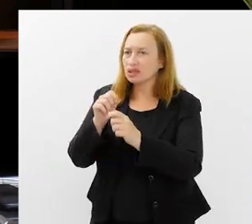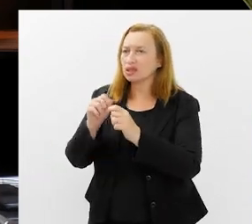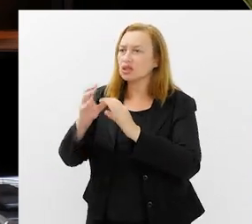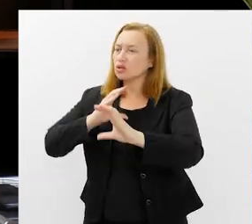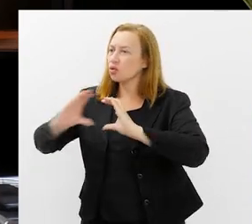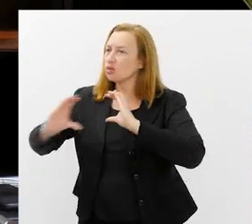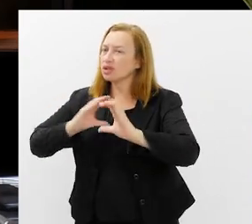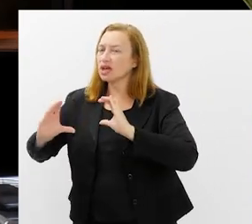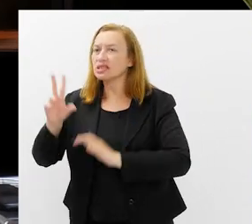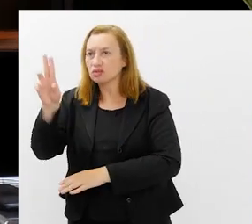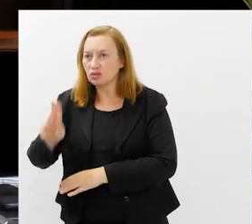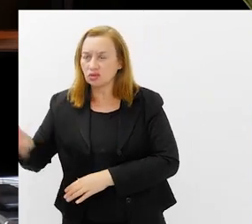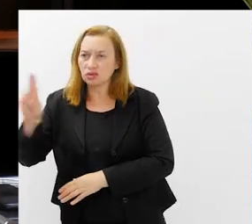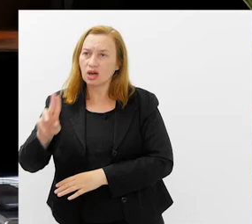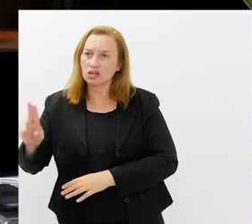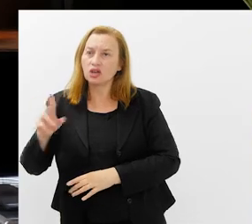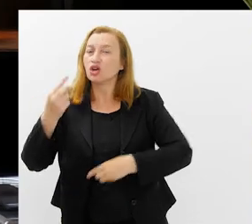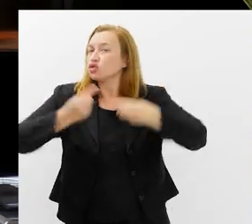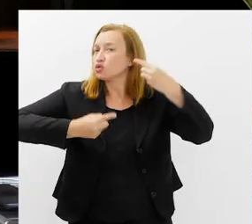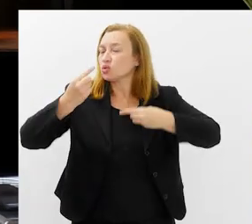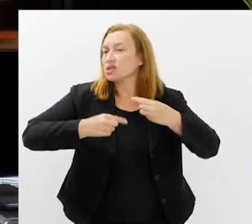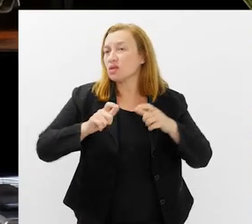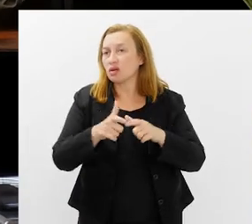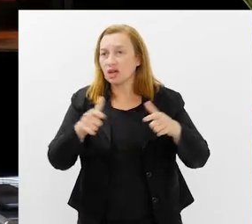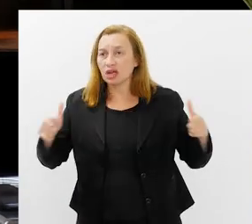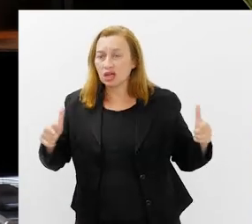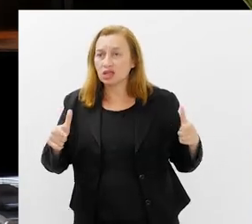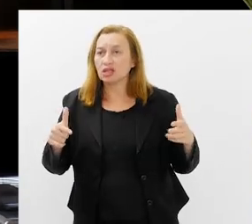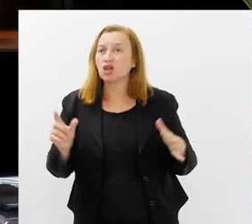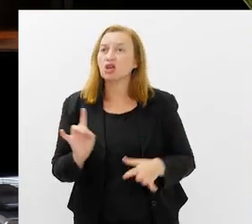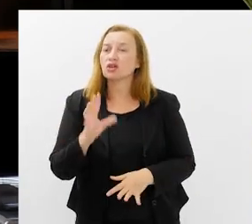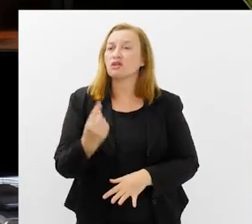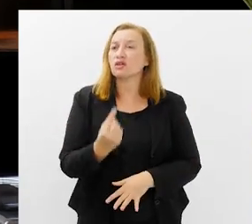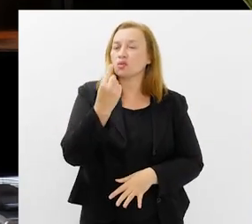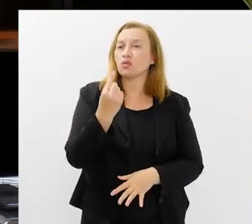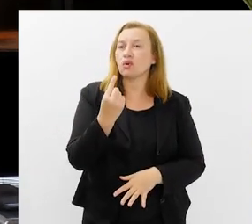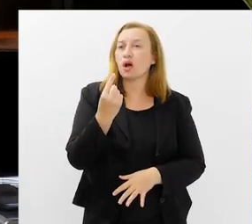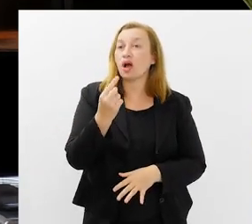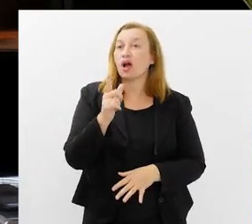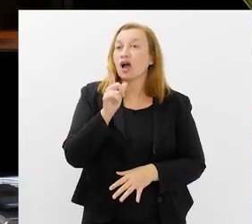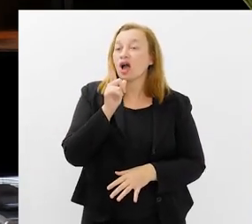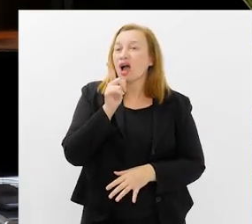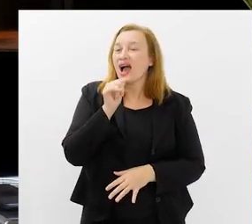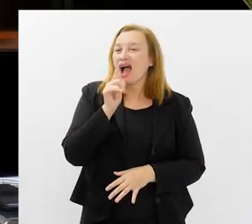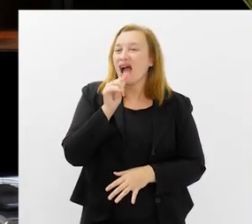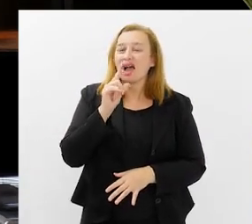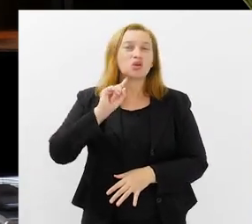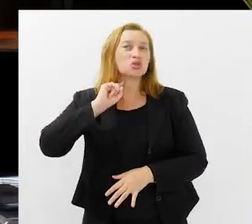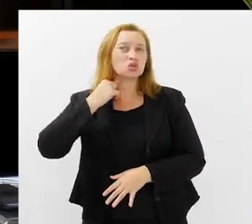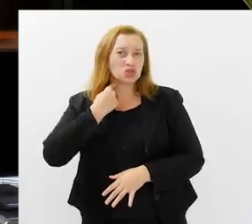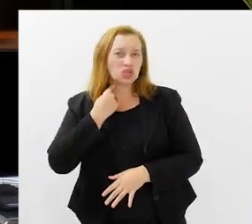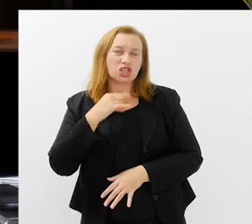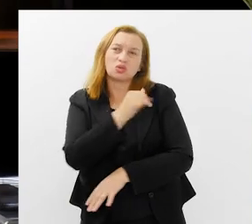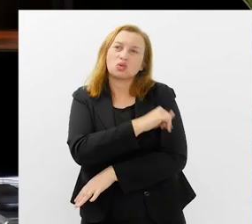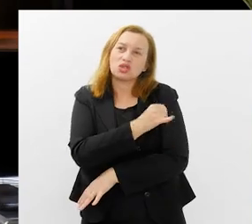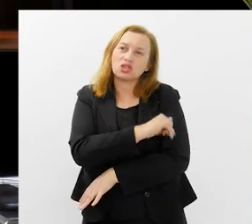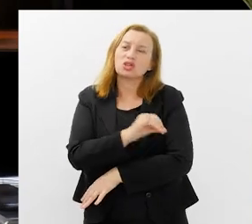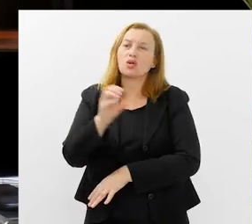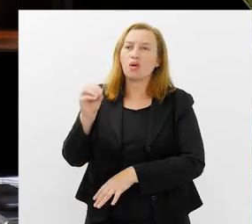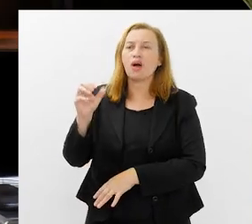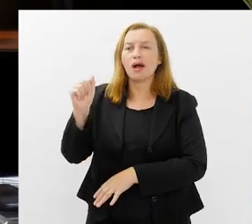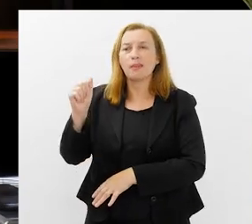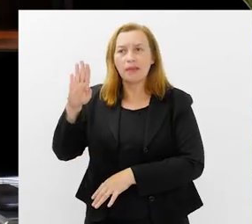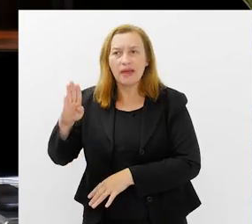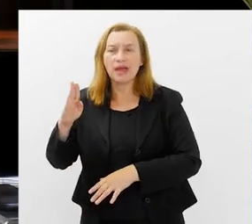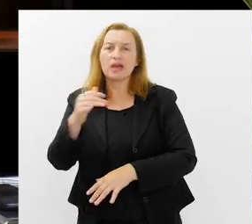de interlocução com a universidade, o campo dos grandes debates, como só citando um, como a poluição da água no Rio de Janeiro, onde a OAB foi central,